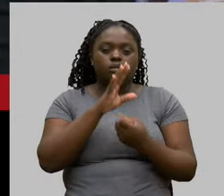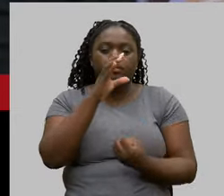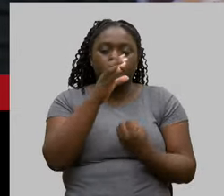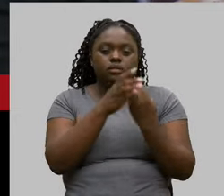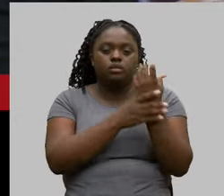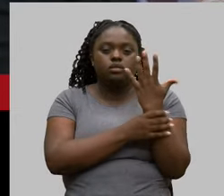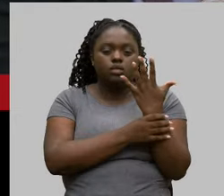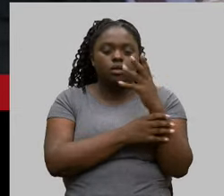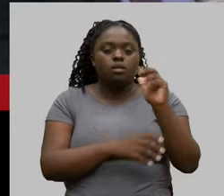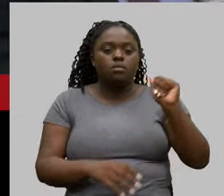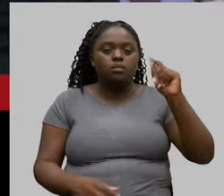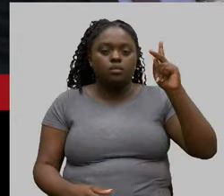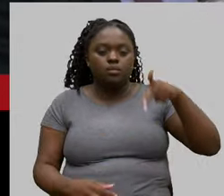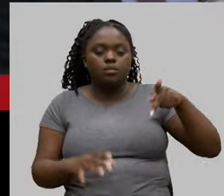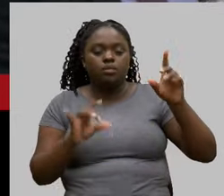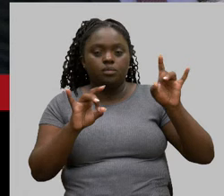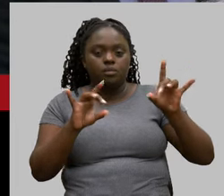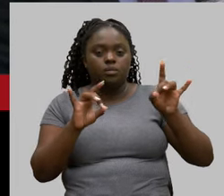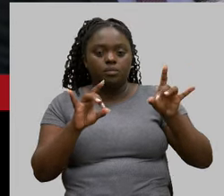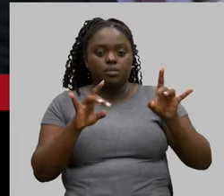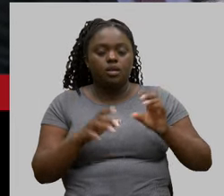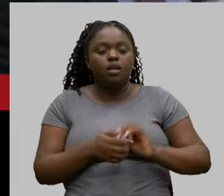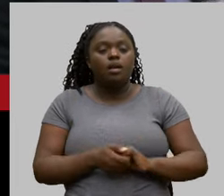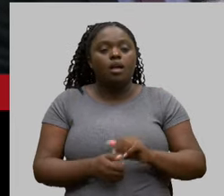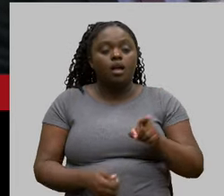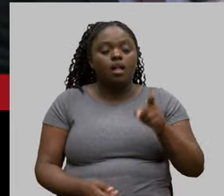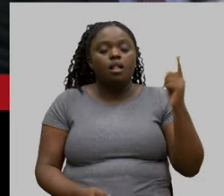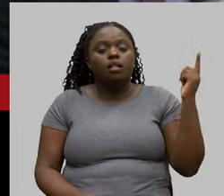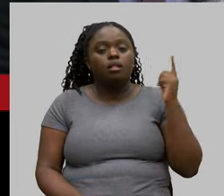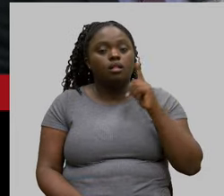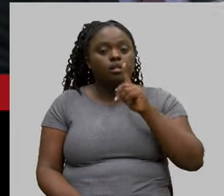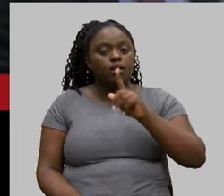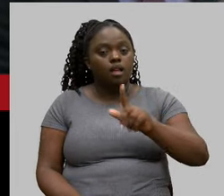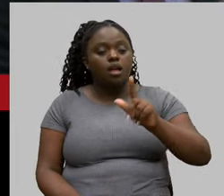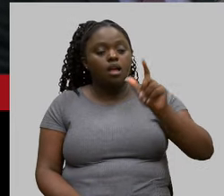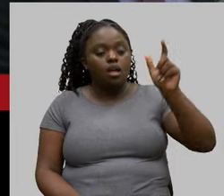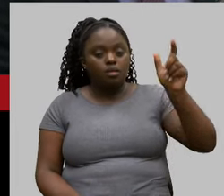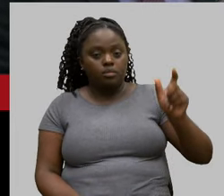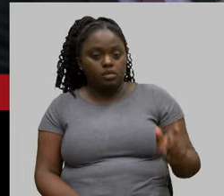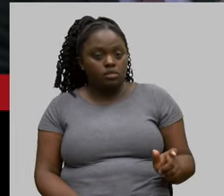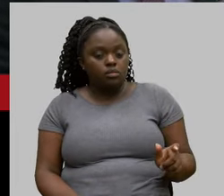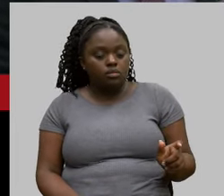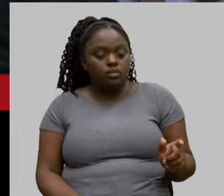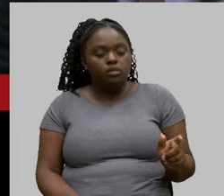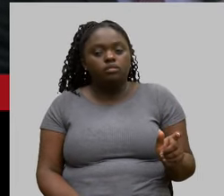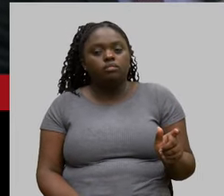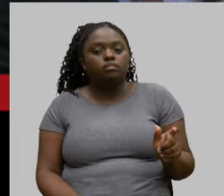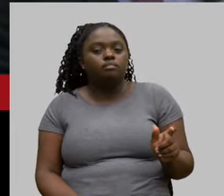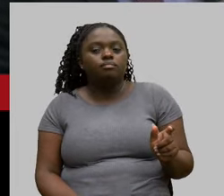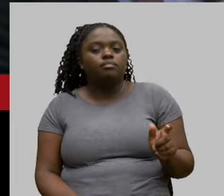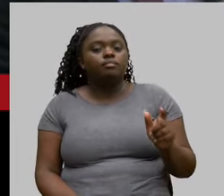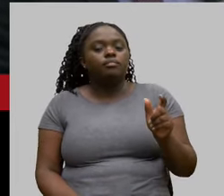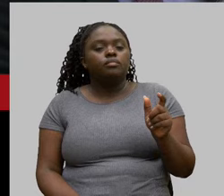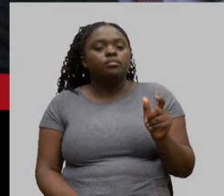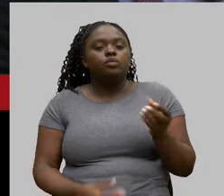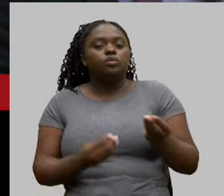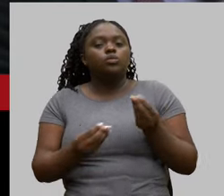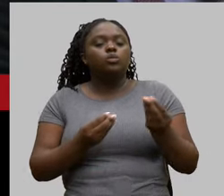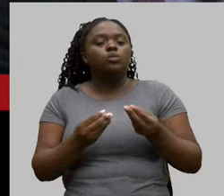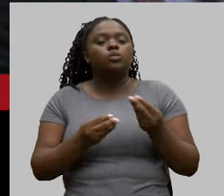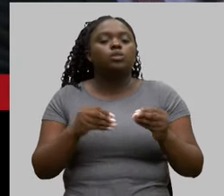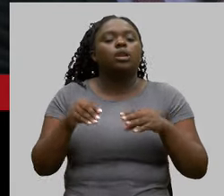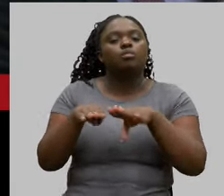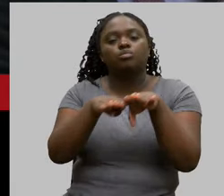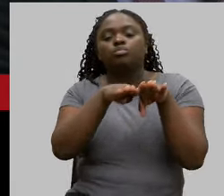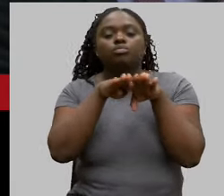a aposentadoria especial ela garante né Aqueles né uma questão de de Equidade